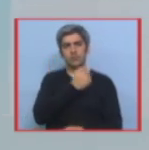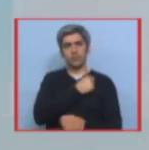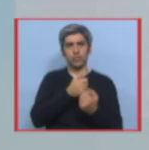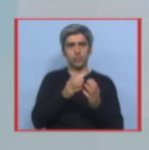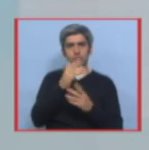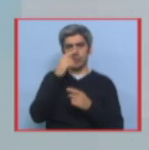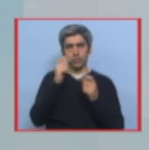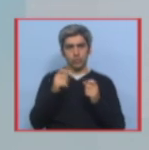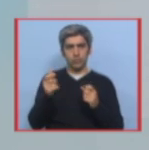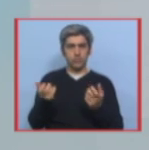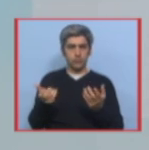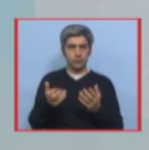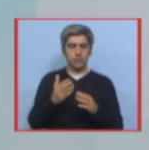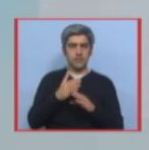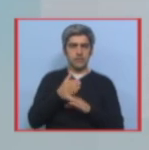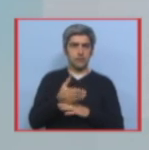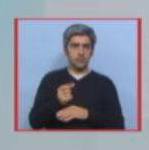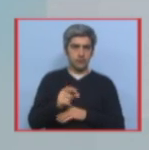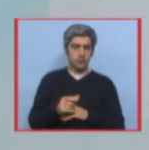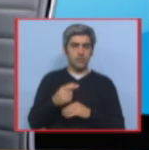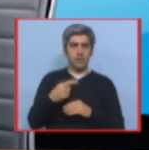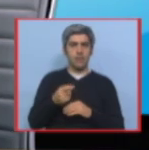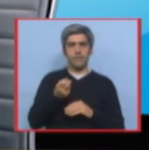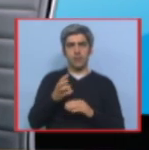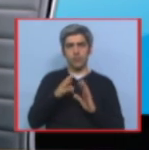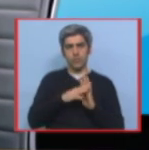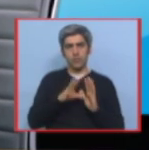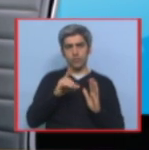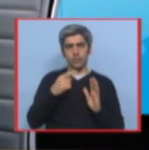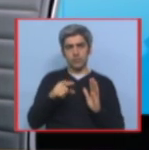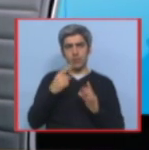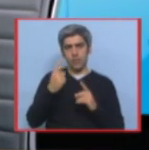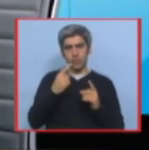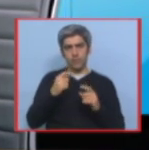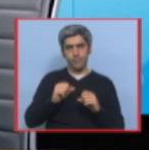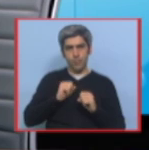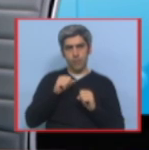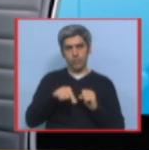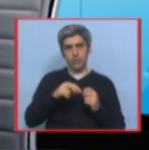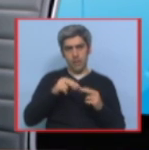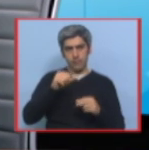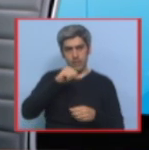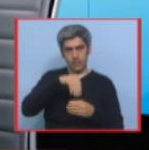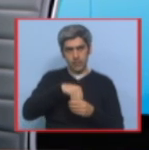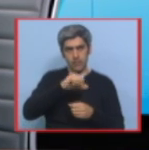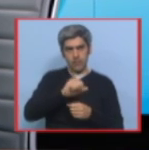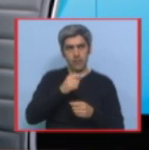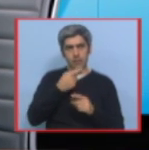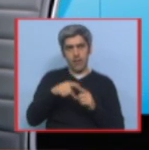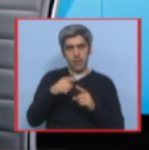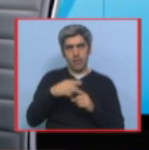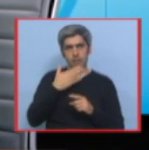direito à habitação para todas as pessoas de forma acessível. Há vários programas, Lisboa já tem programas próprios, o município, da renda